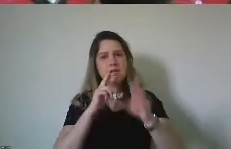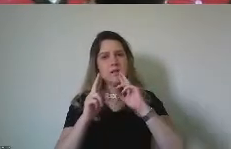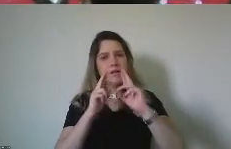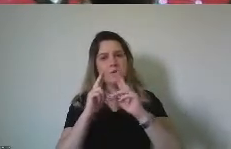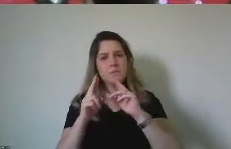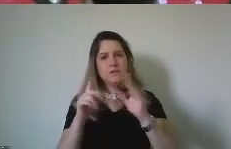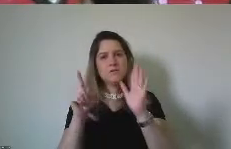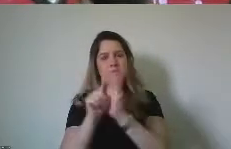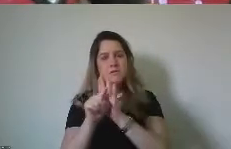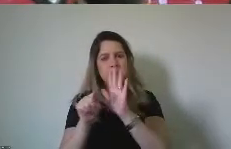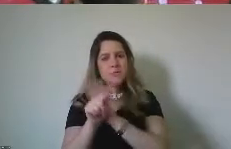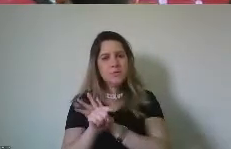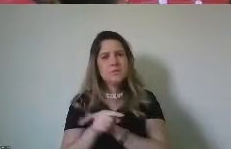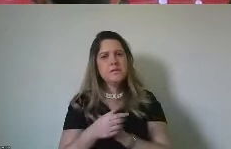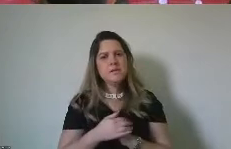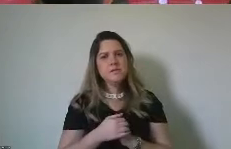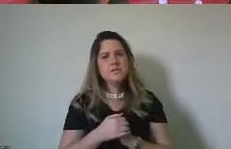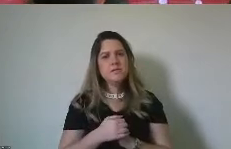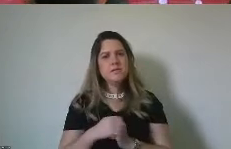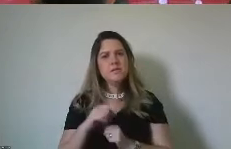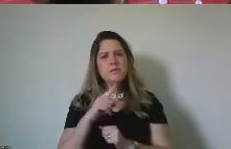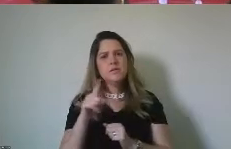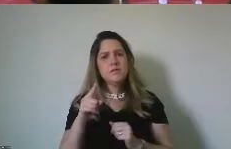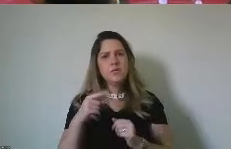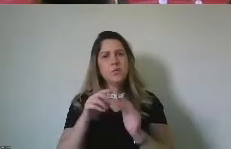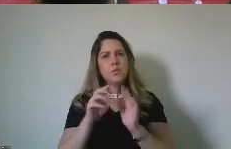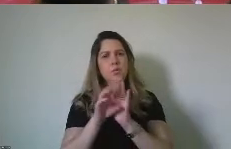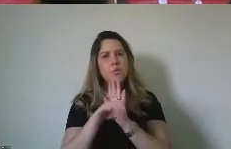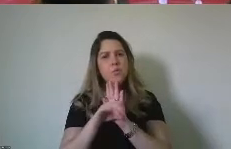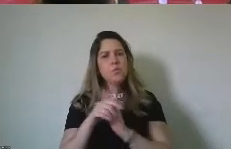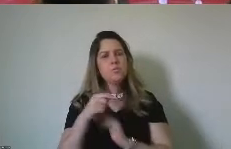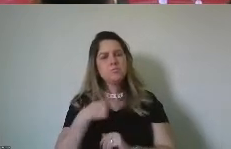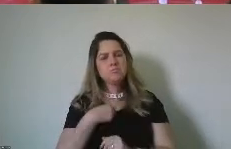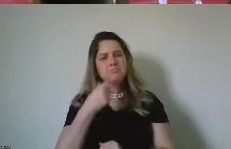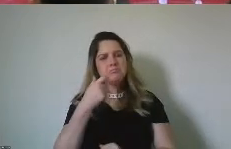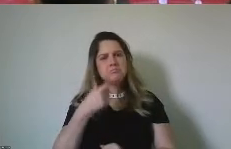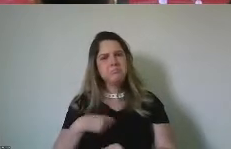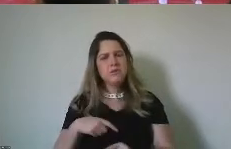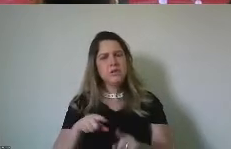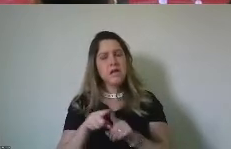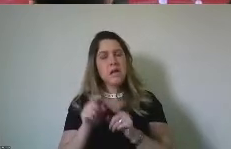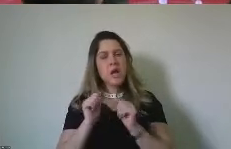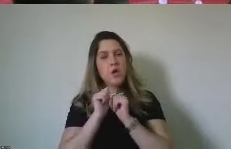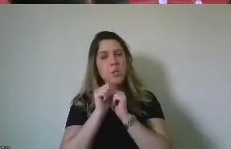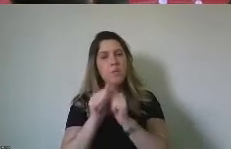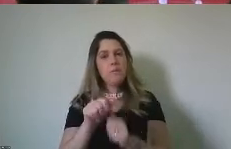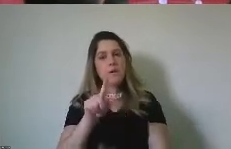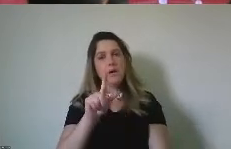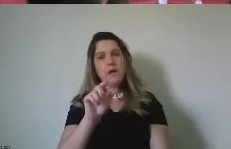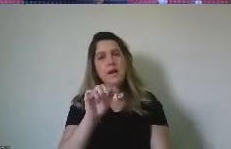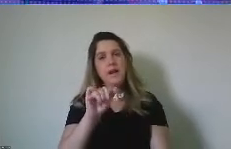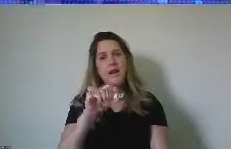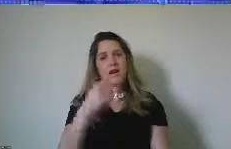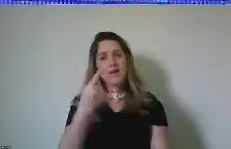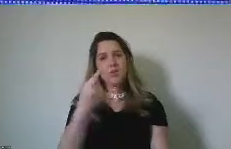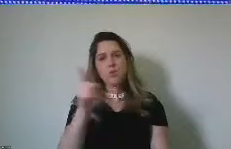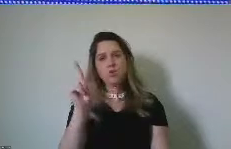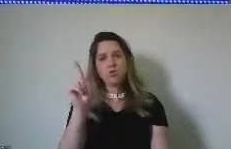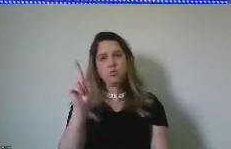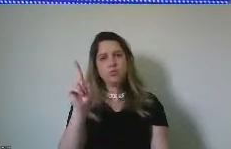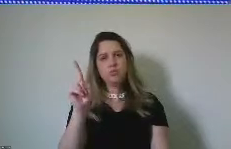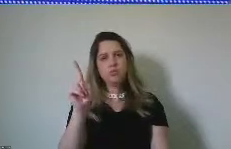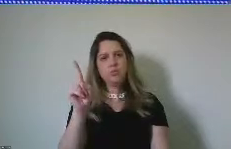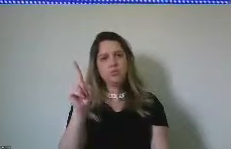pergunta um conceito que para mim ficou muito Claro no último leilão quem acompanhou o leilão na última no último